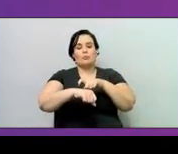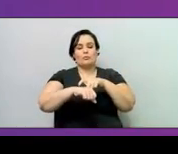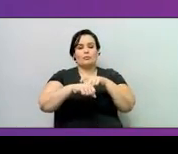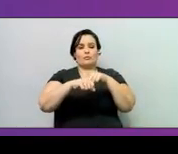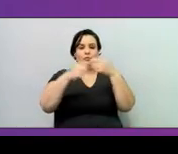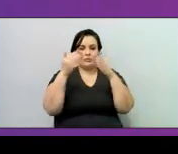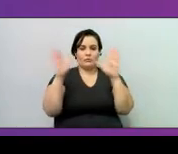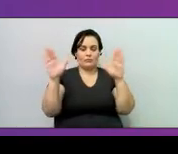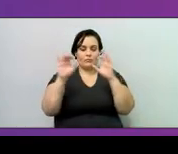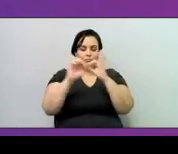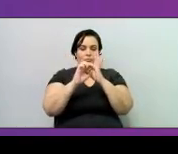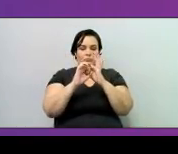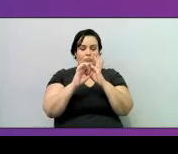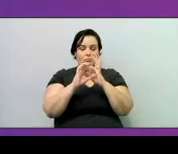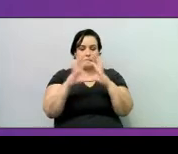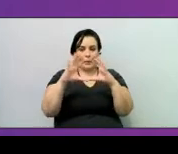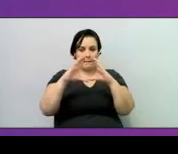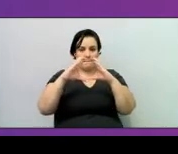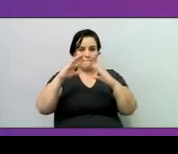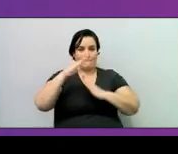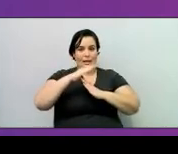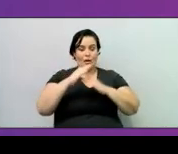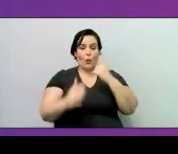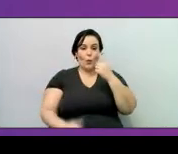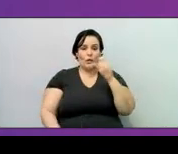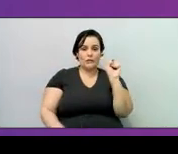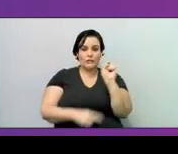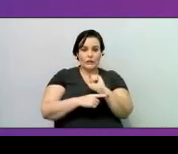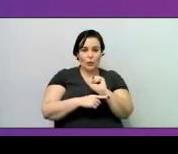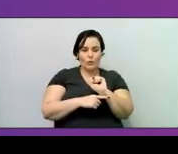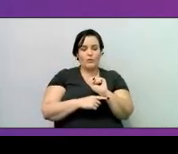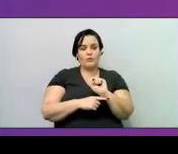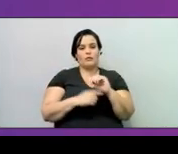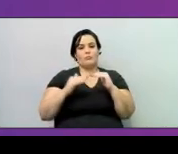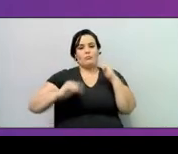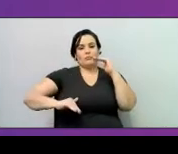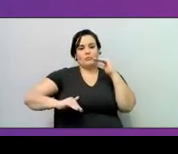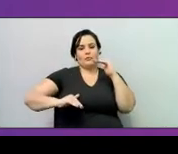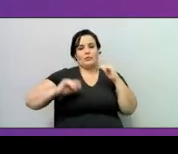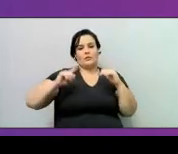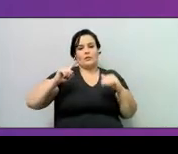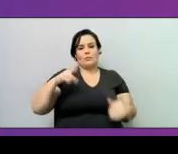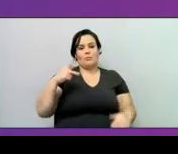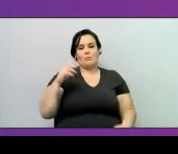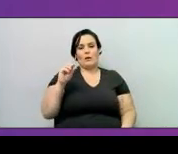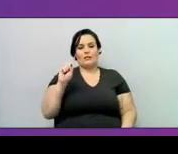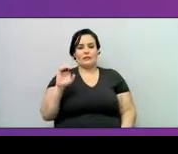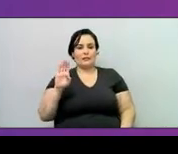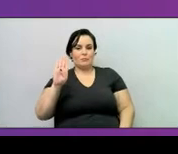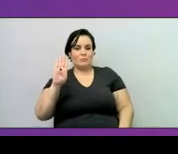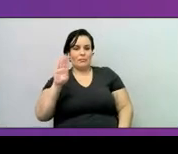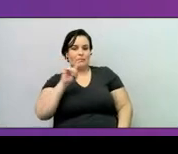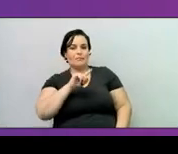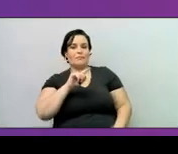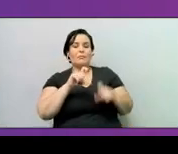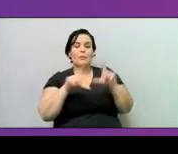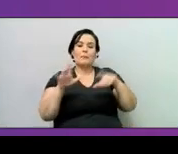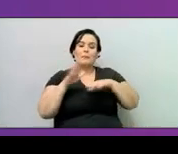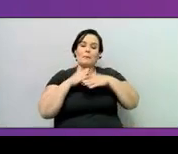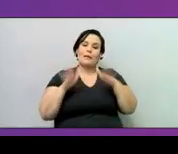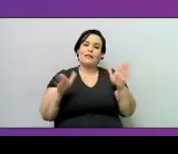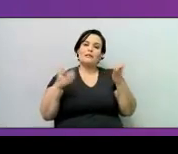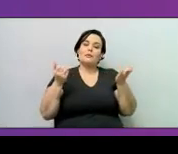máximo da da câmera dá um segundo dali para baixo ela pose bem e você abrir a cama e ficava com tempo aberto e todos números também ali com esse